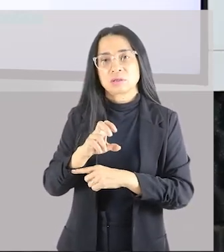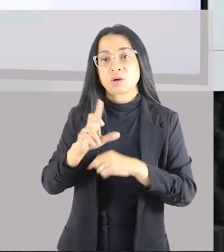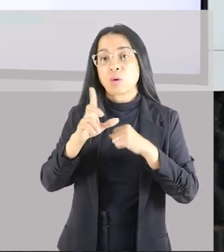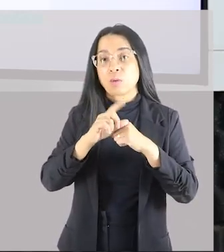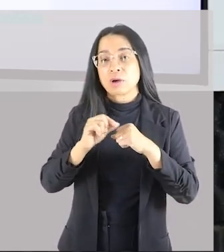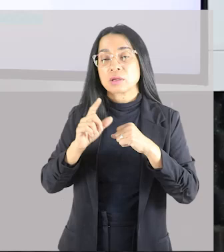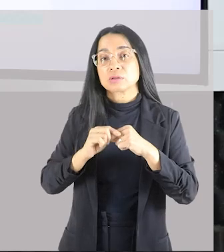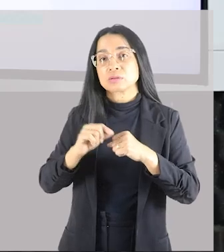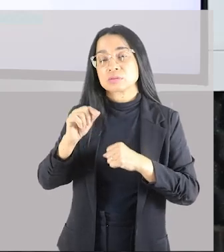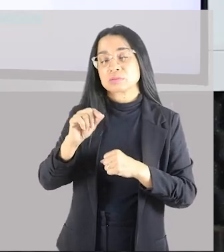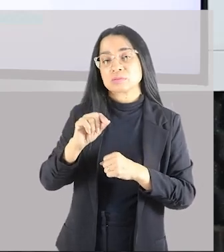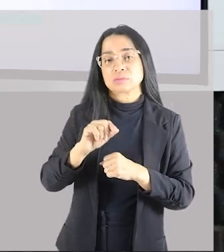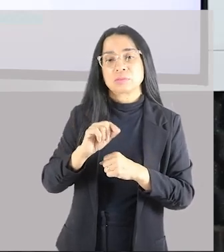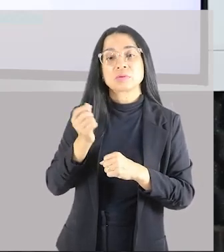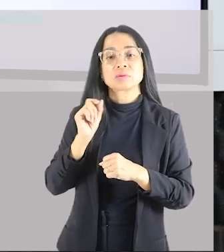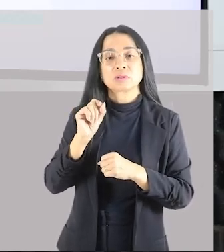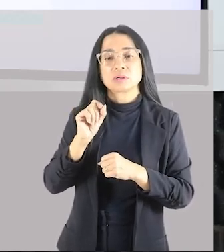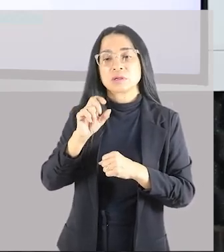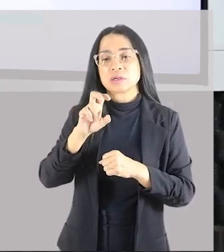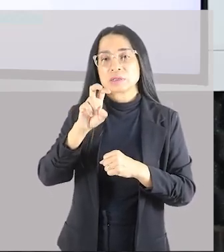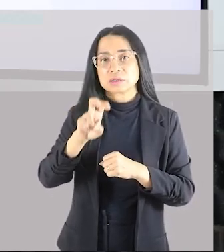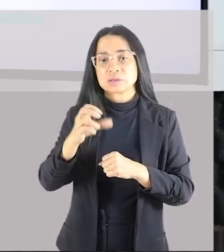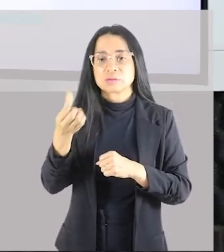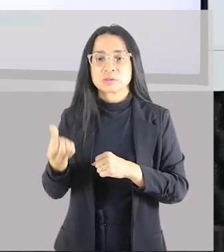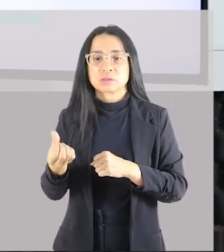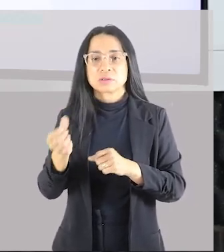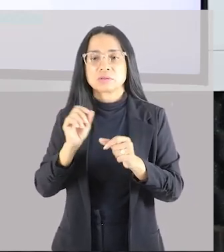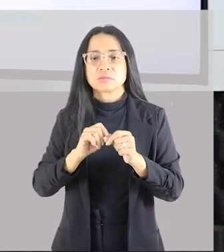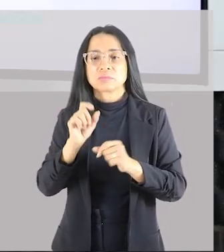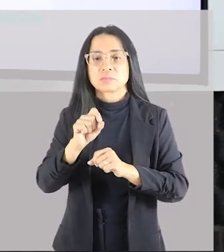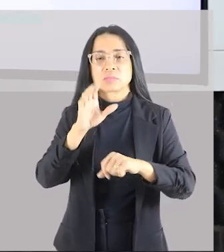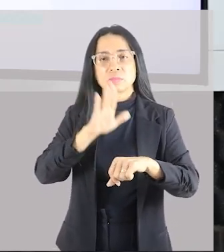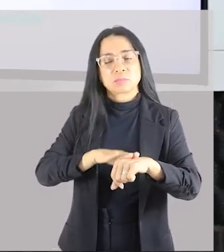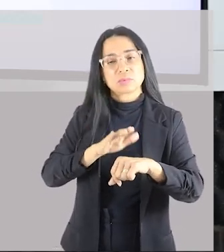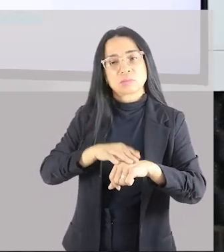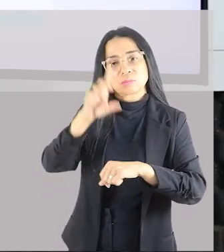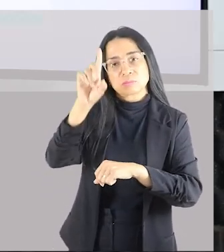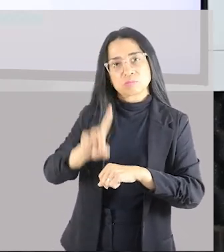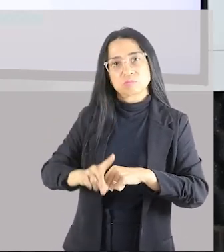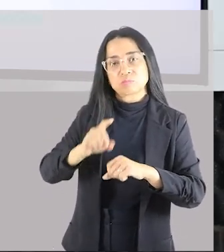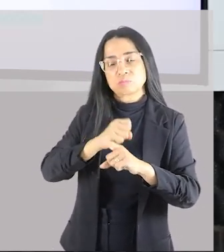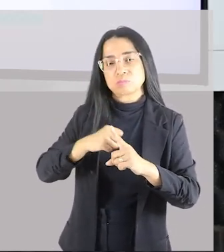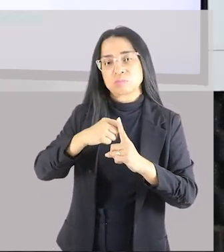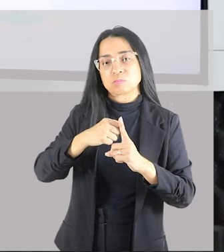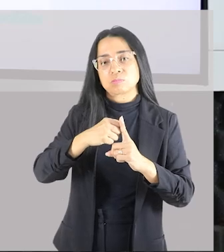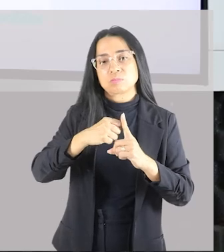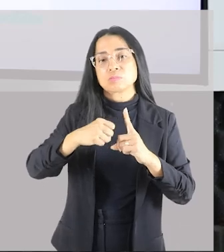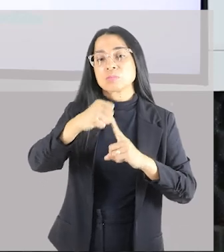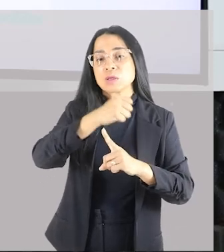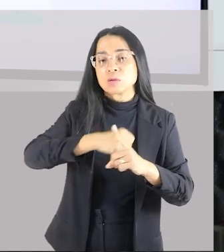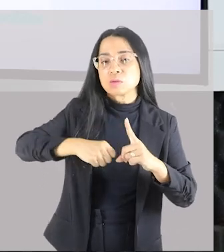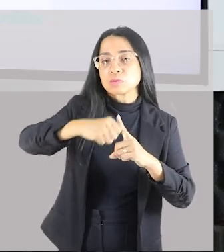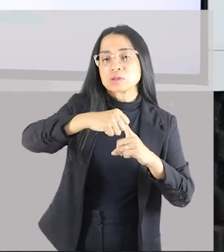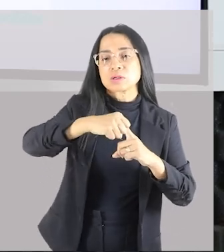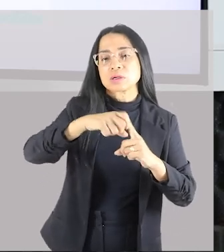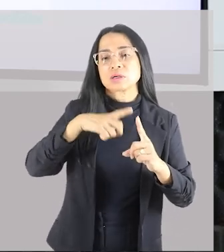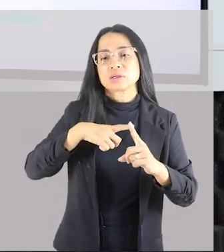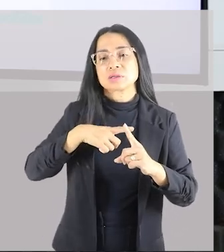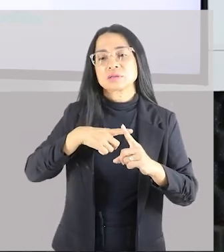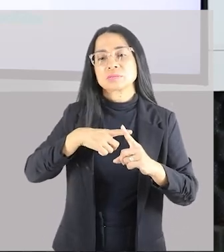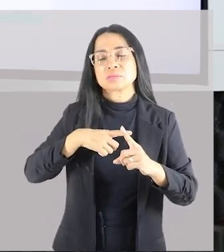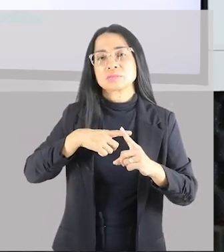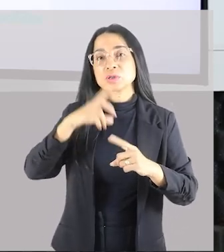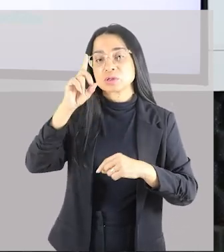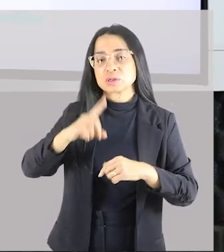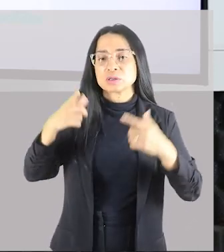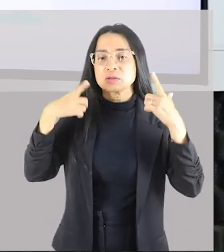da Constituição. E eles fazem aí os chamados direitos sociais, que tem a ver com o lazer, direito ao lazer,